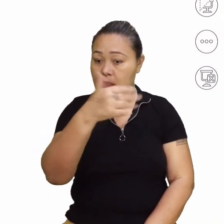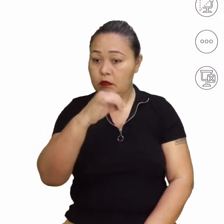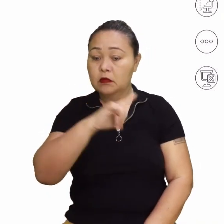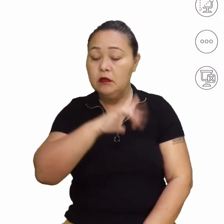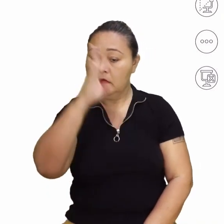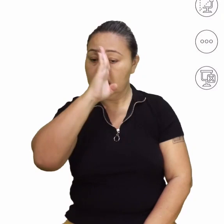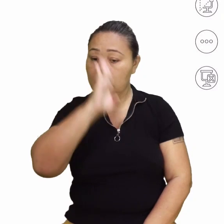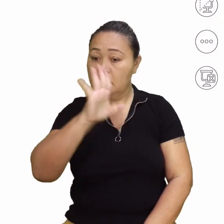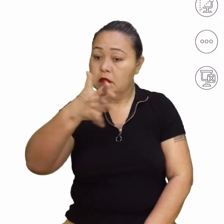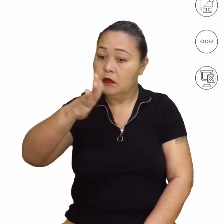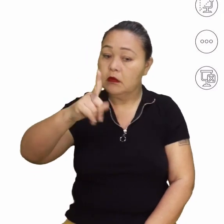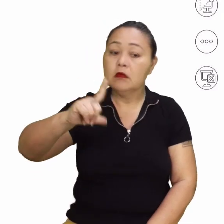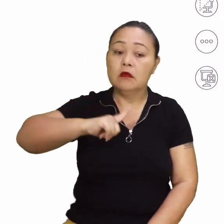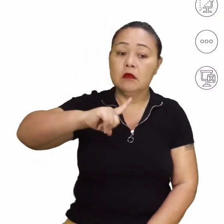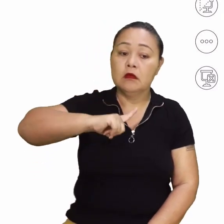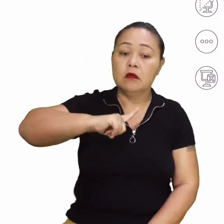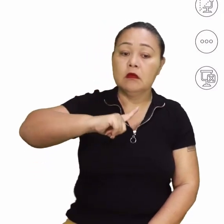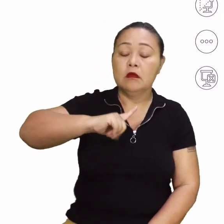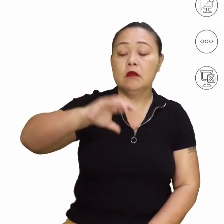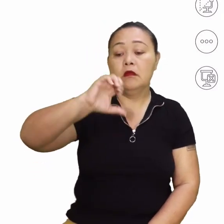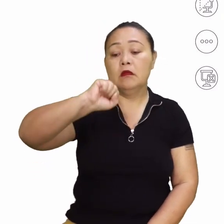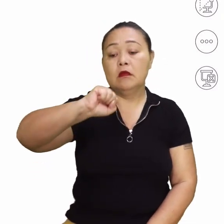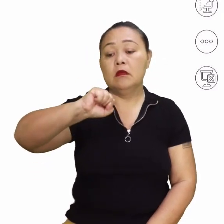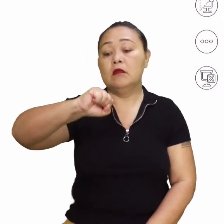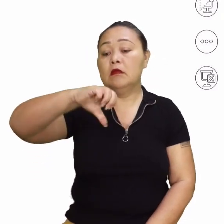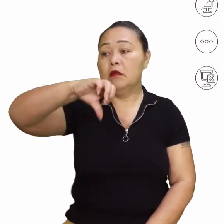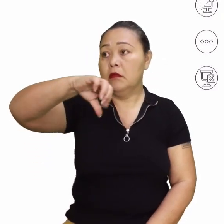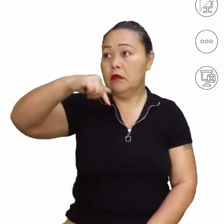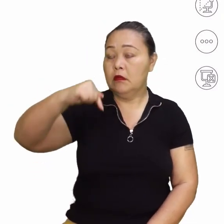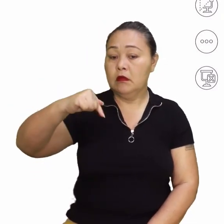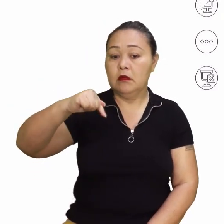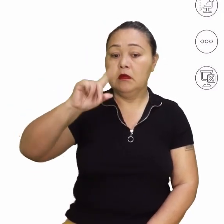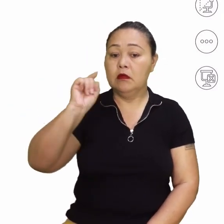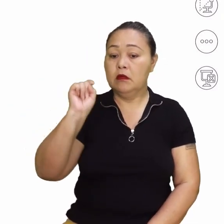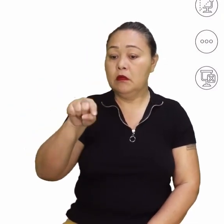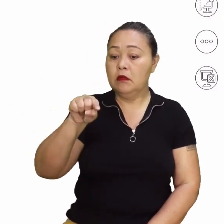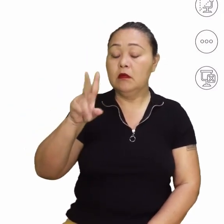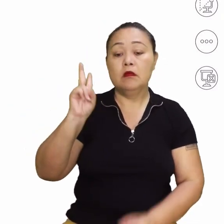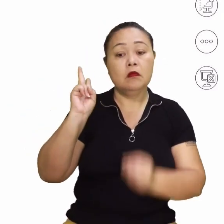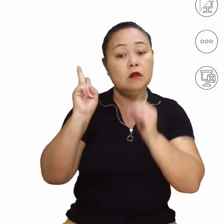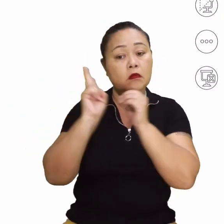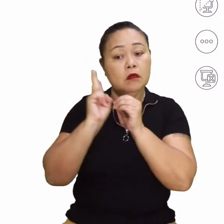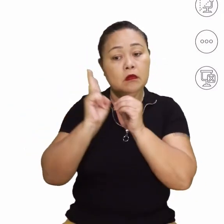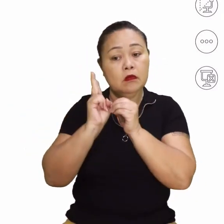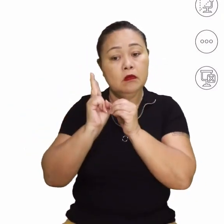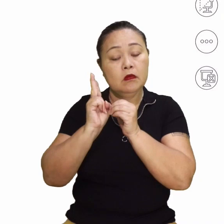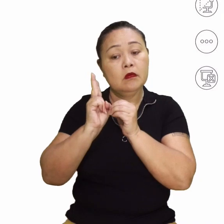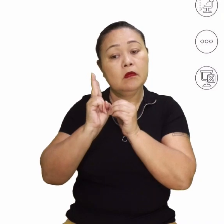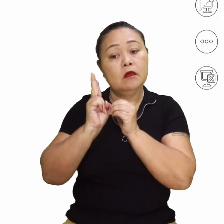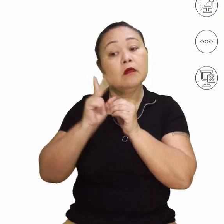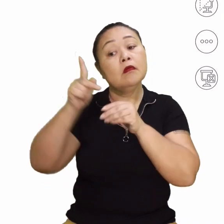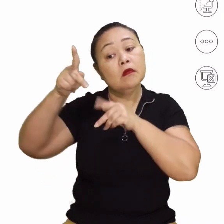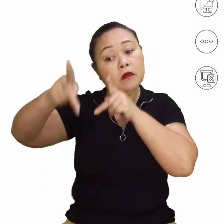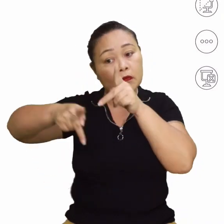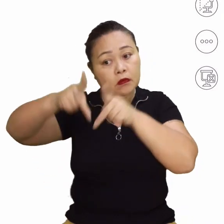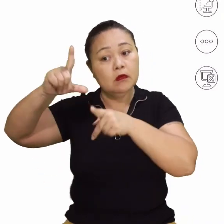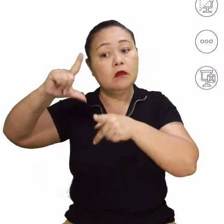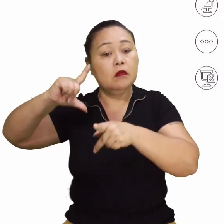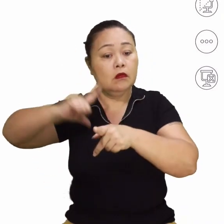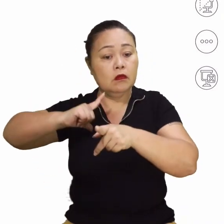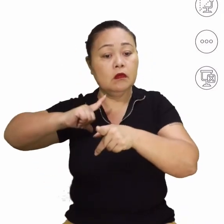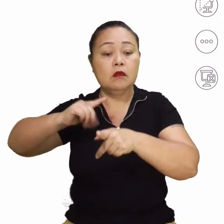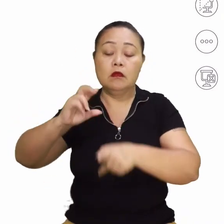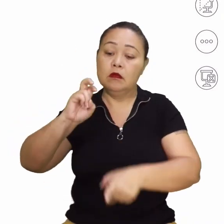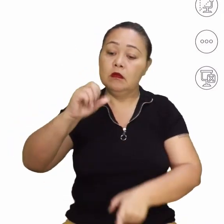existem aproximadamente 897 mil indígenas entre essas pessoas